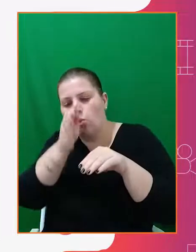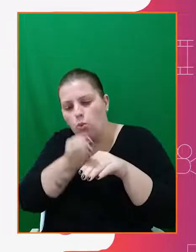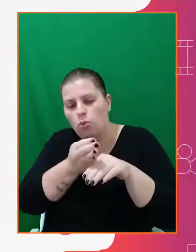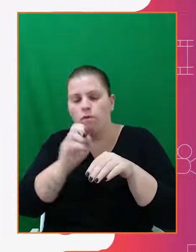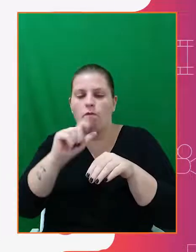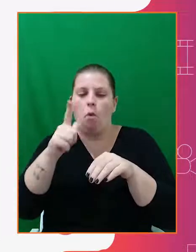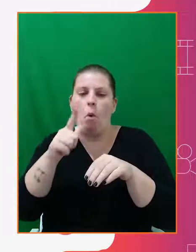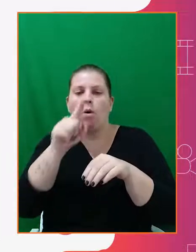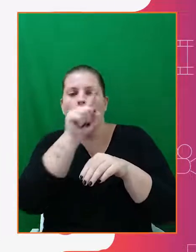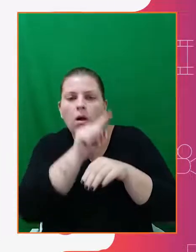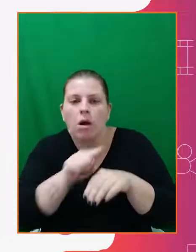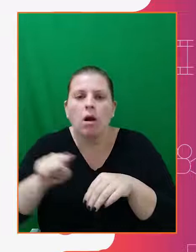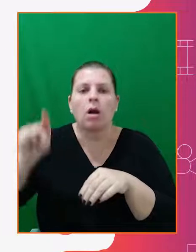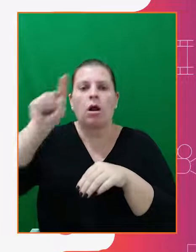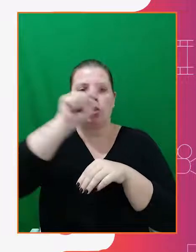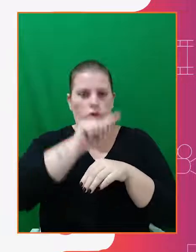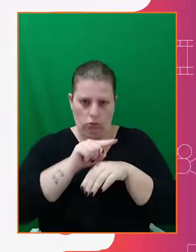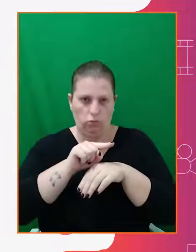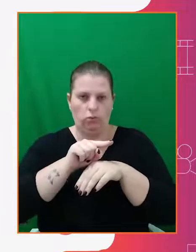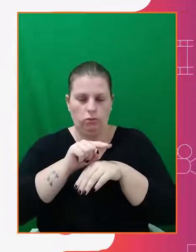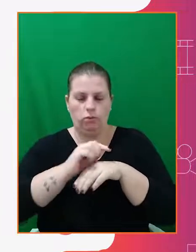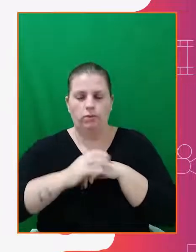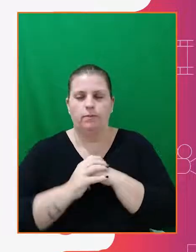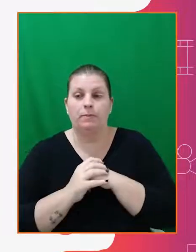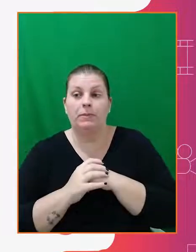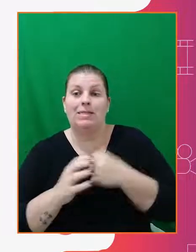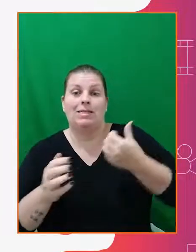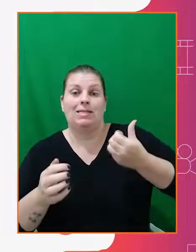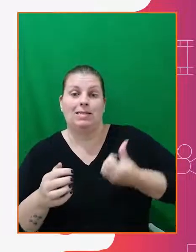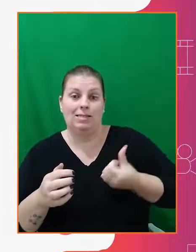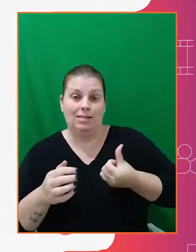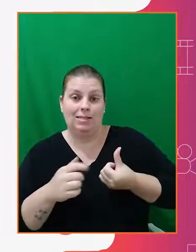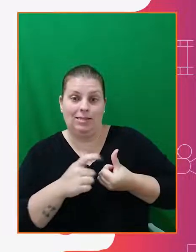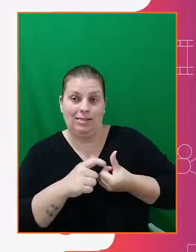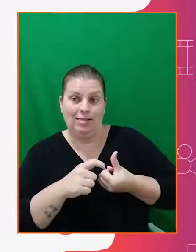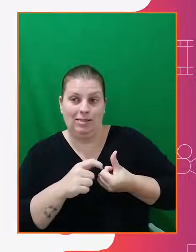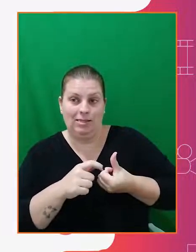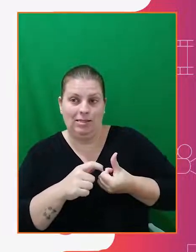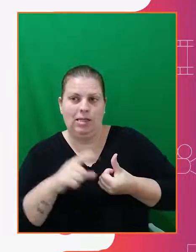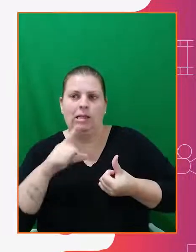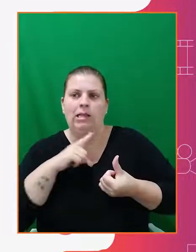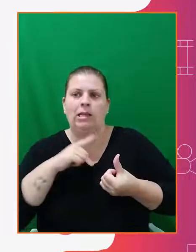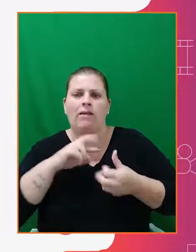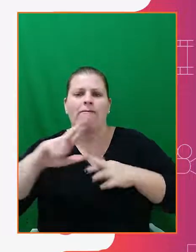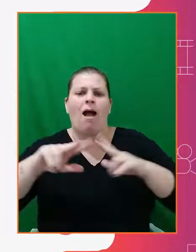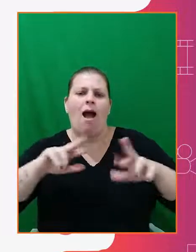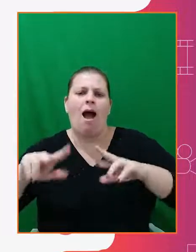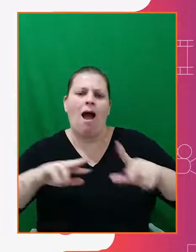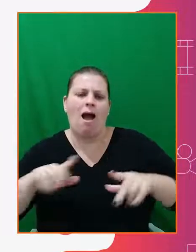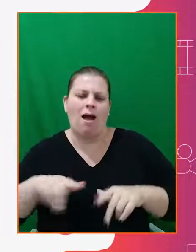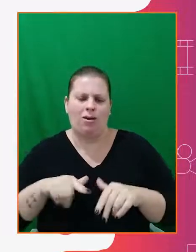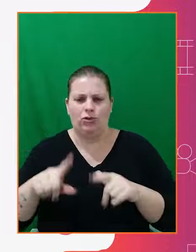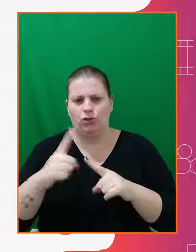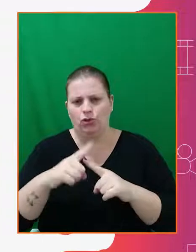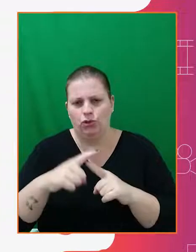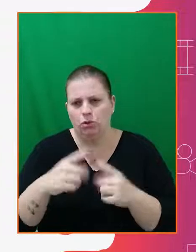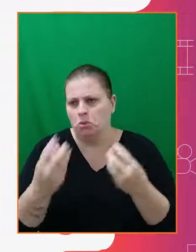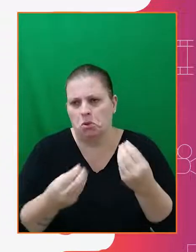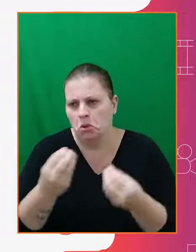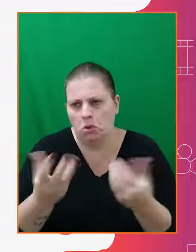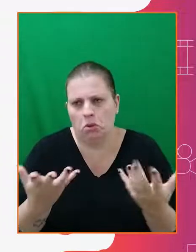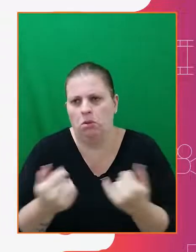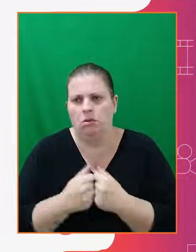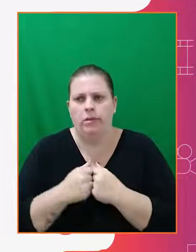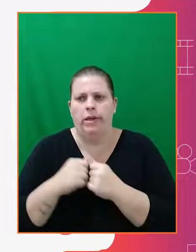arredondado. Já o número 6 apresenta diversos outros tipos de composição, sejam linhas